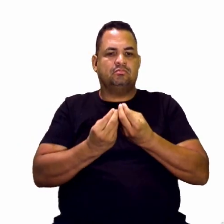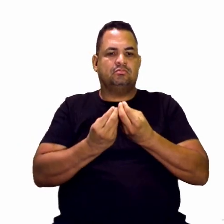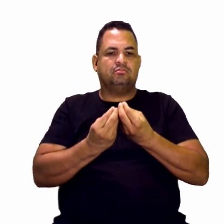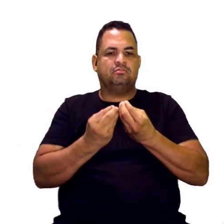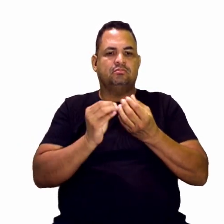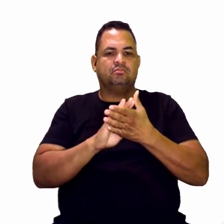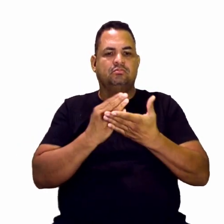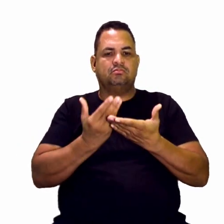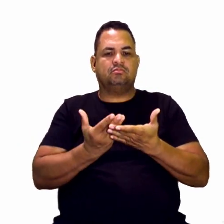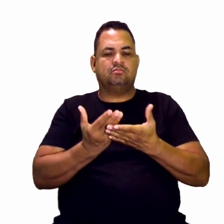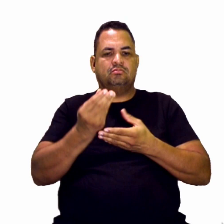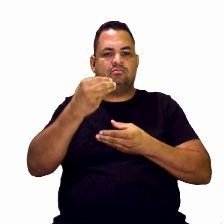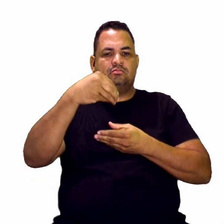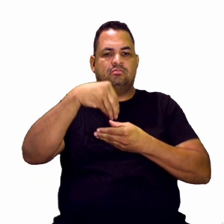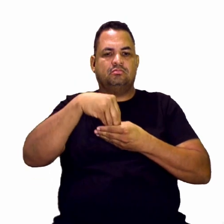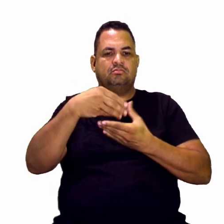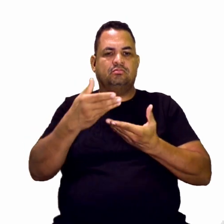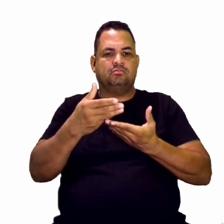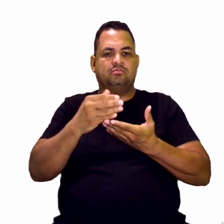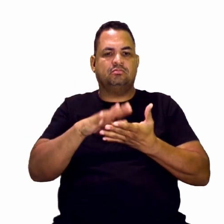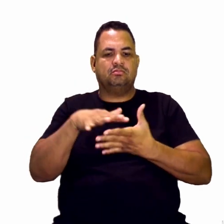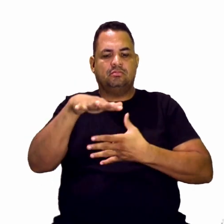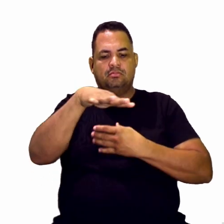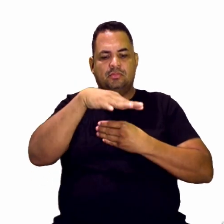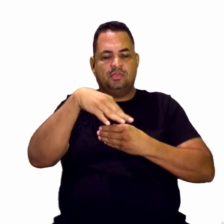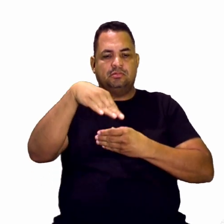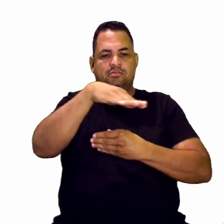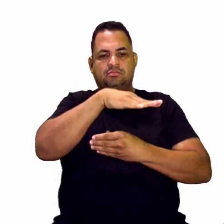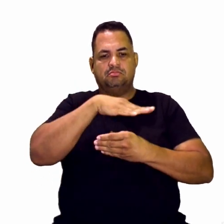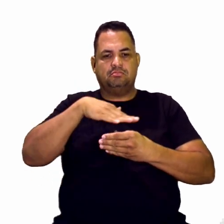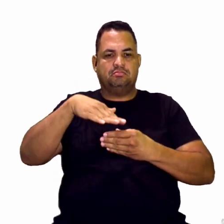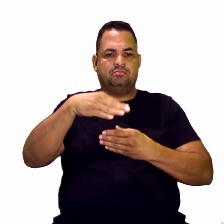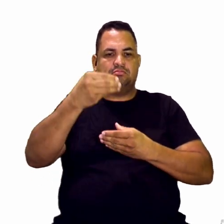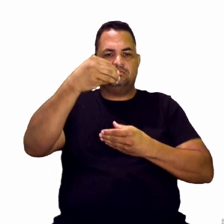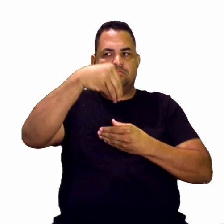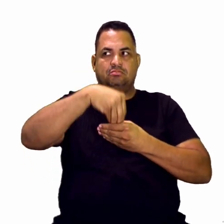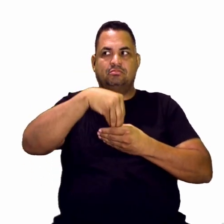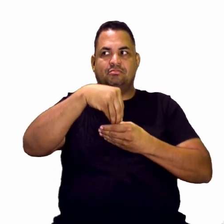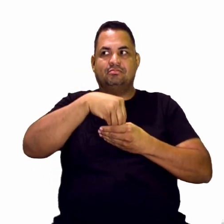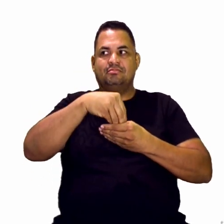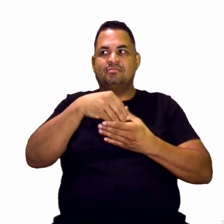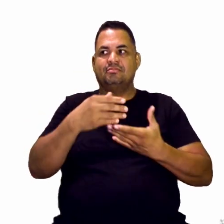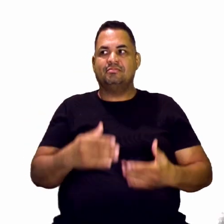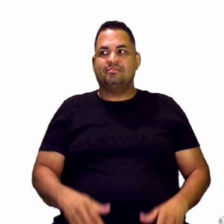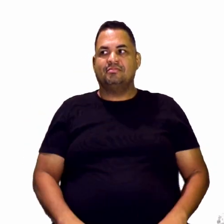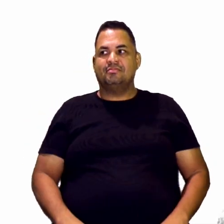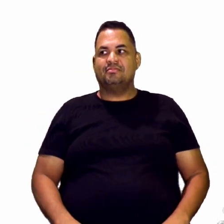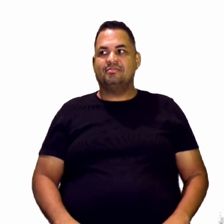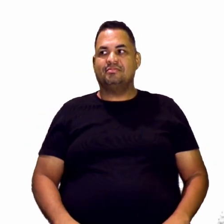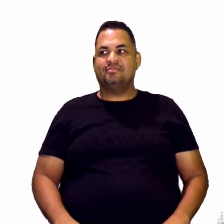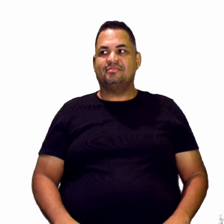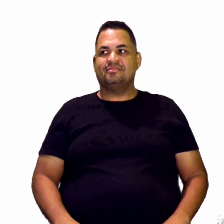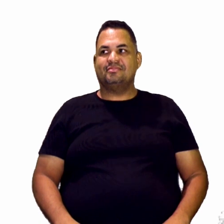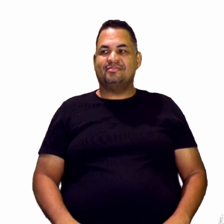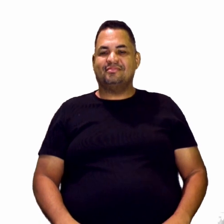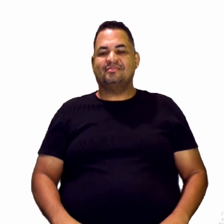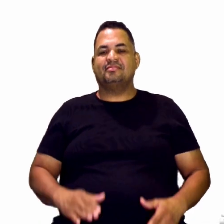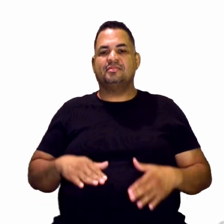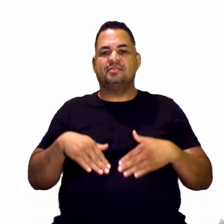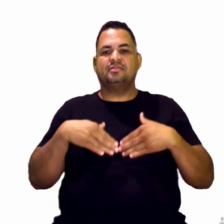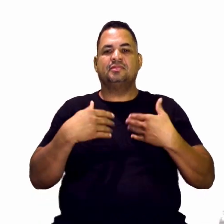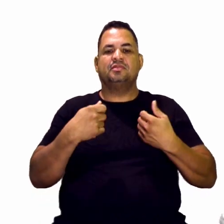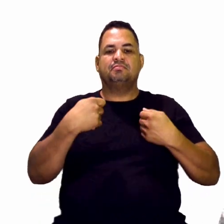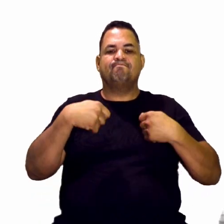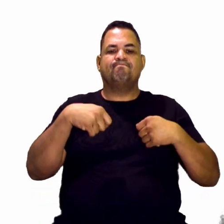estão presentes nesse ambiente interno. Então, de acordo com a necessidade ou gasto